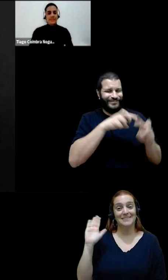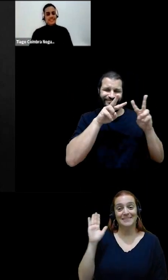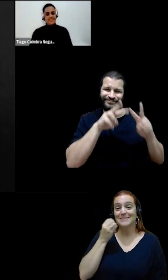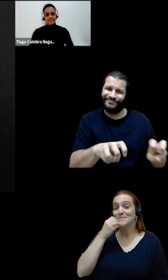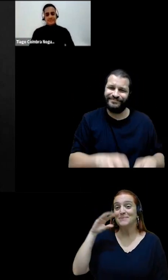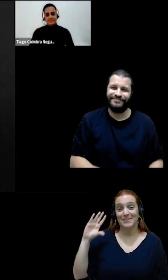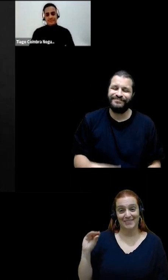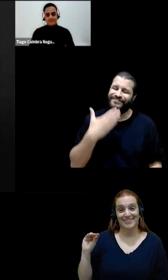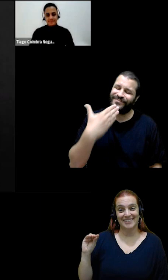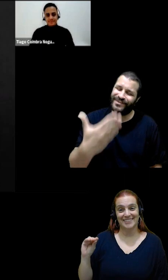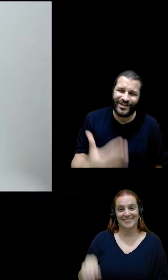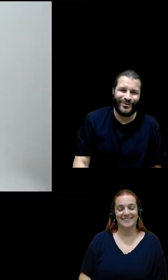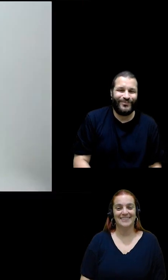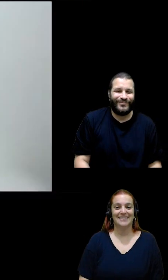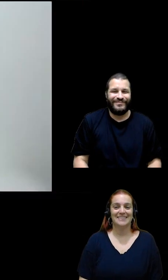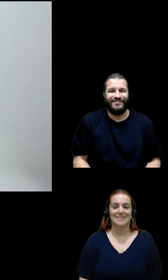Boa noite.